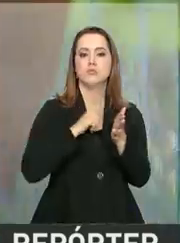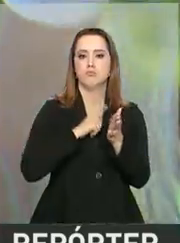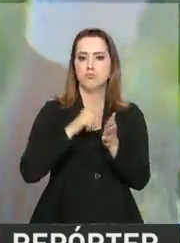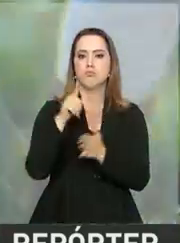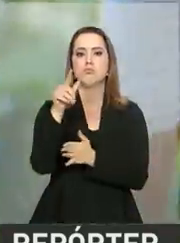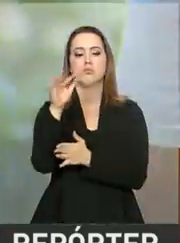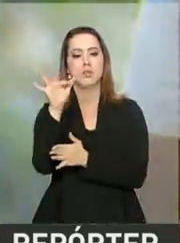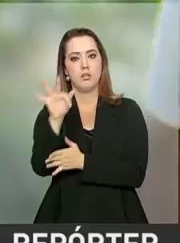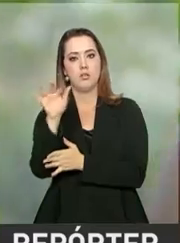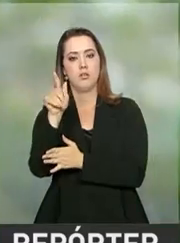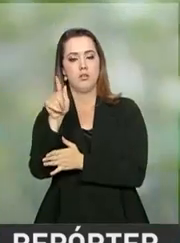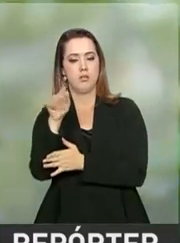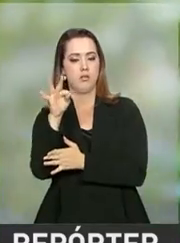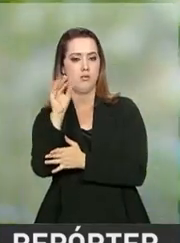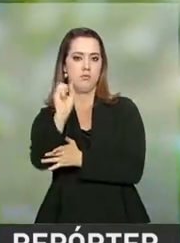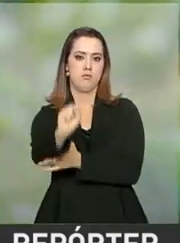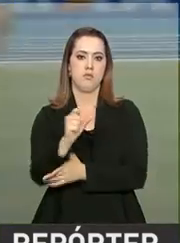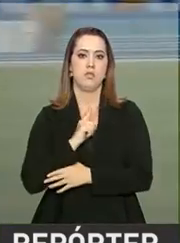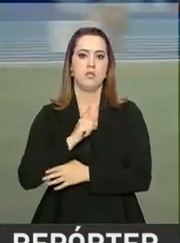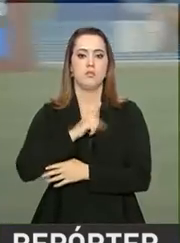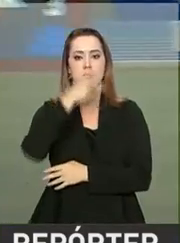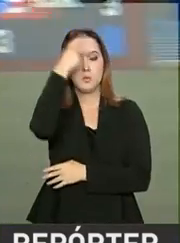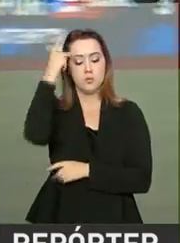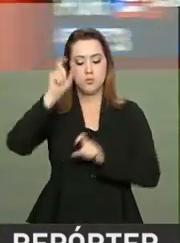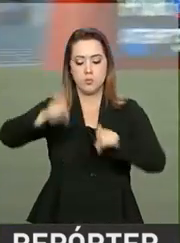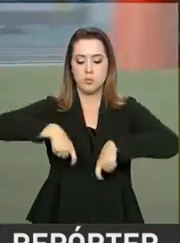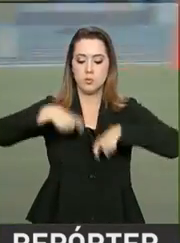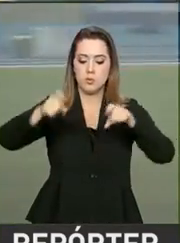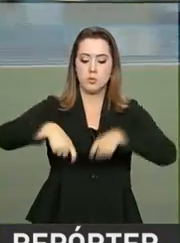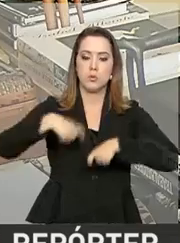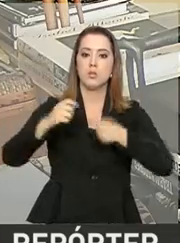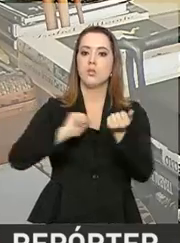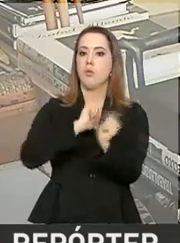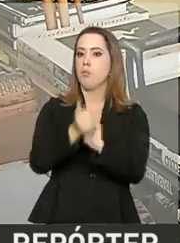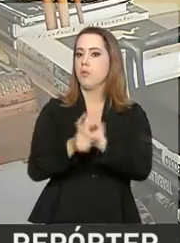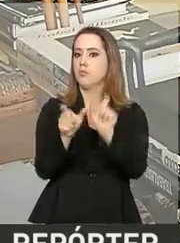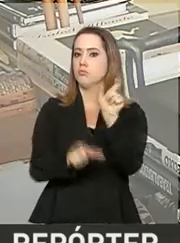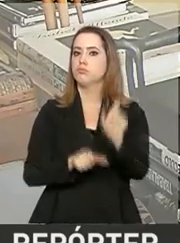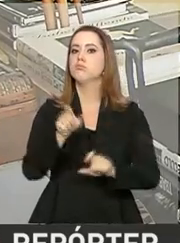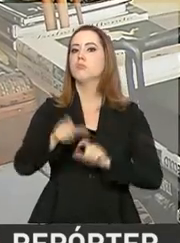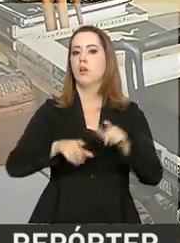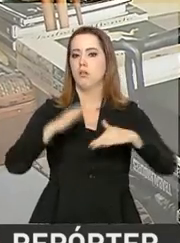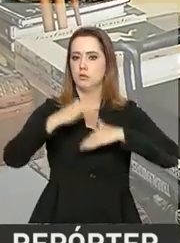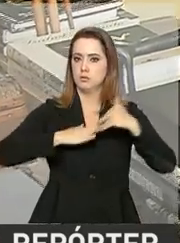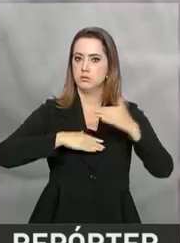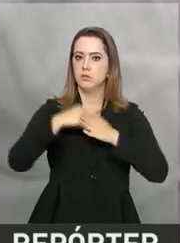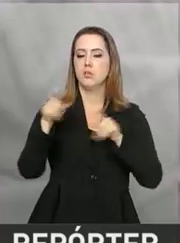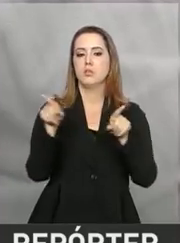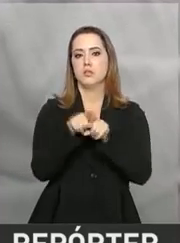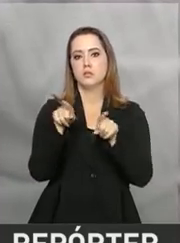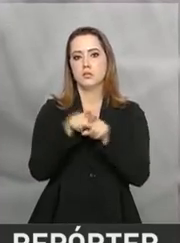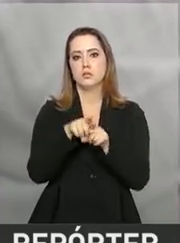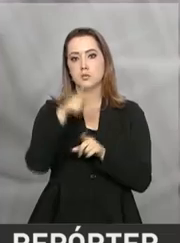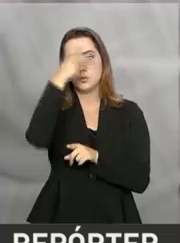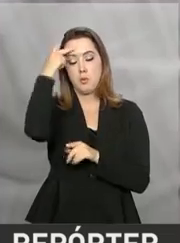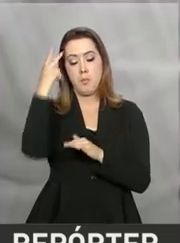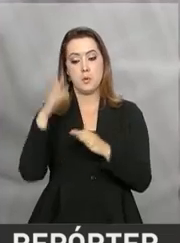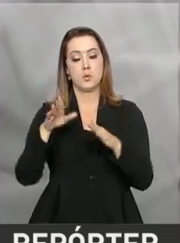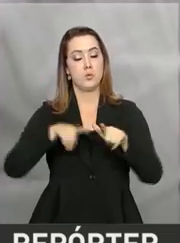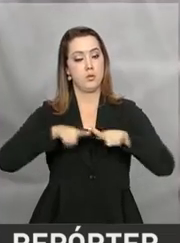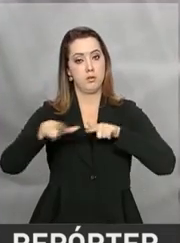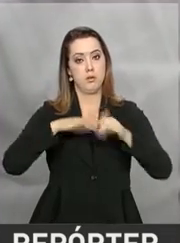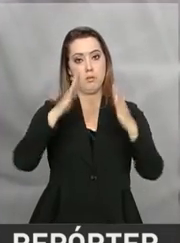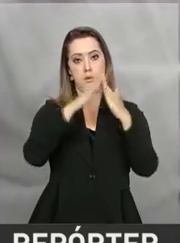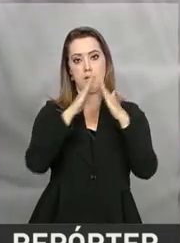FGTS. Também têm direito os trabalhadores rurais e os atletas profissionais, assim como empregados domésticos. Ele pode ser sacado